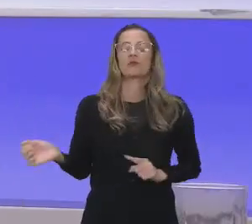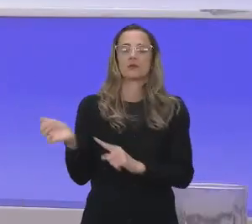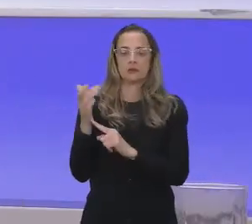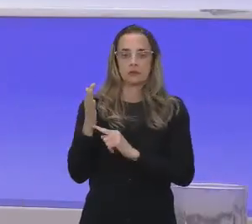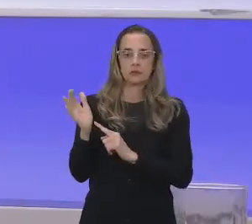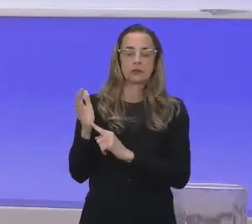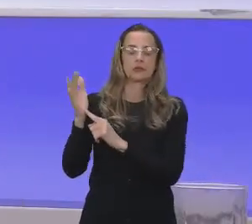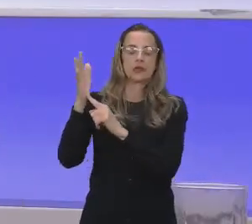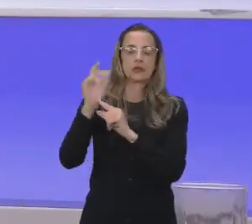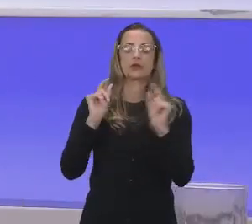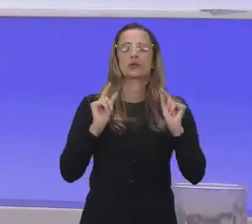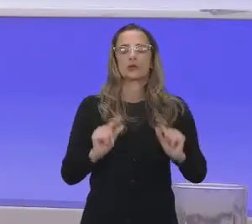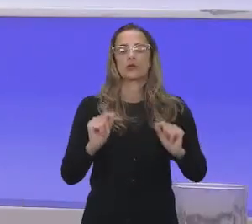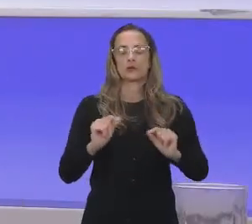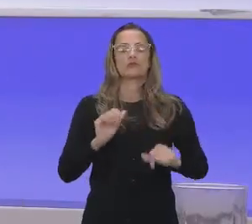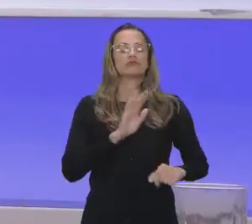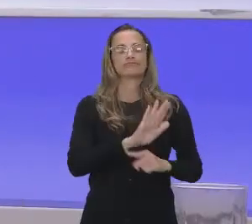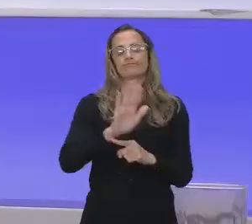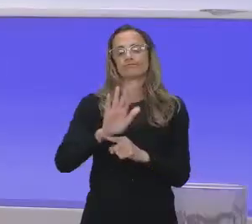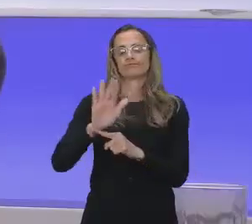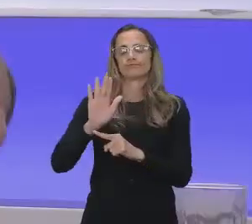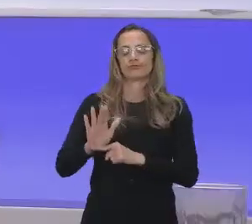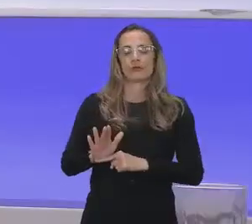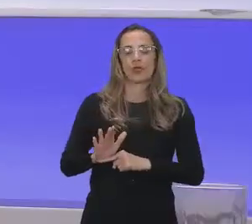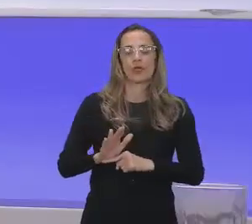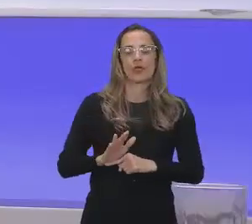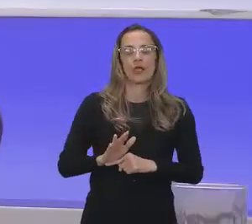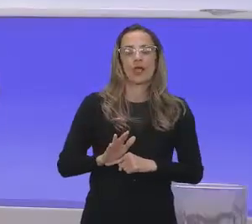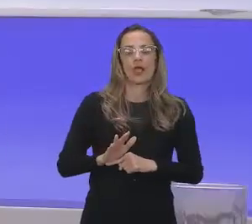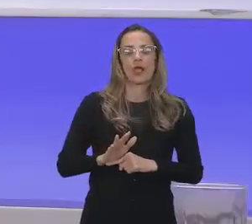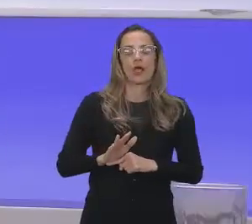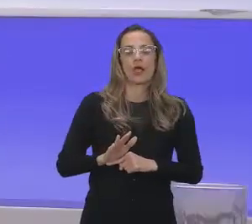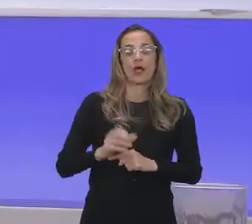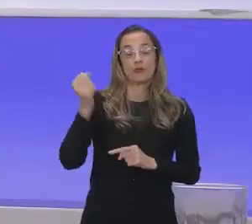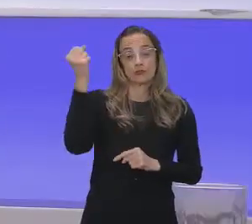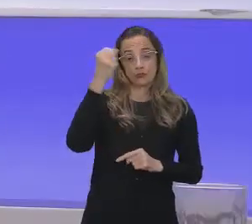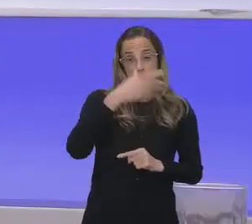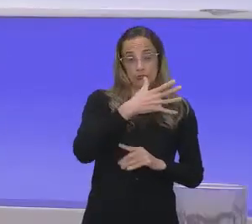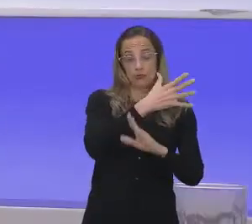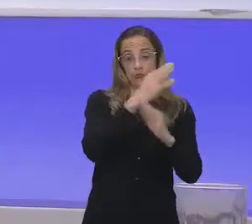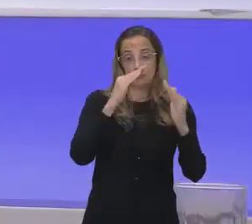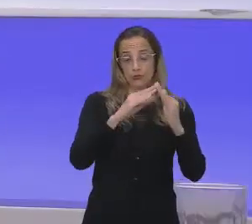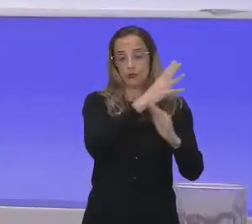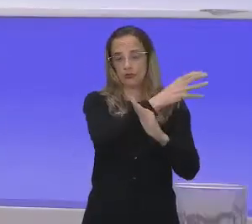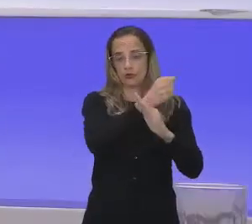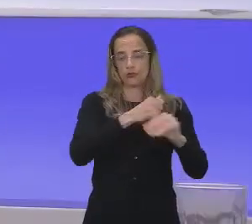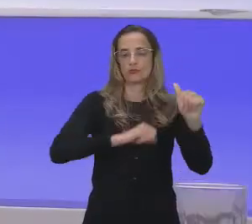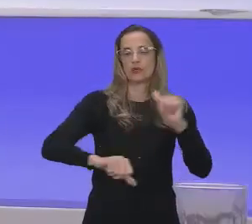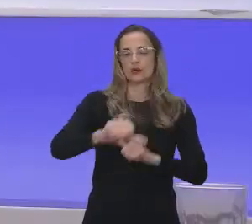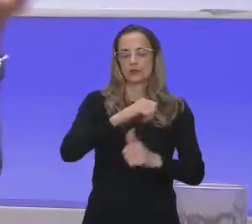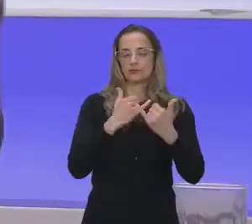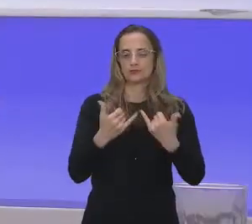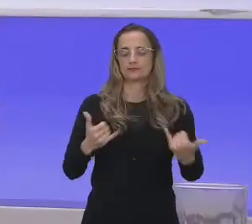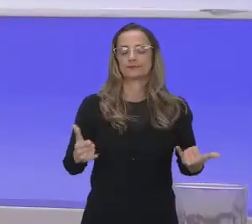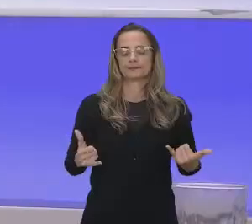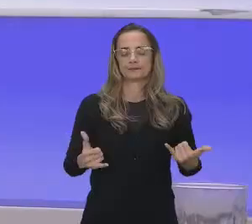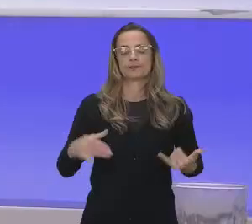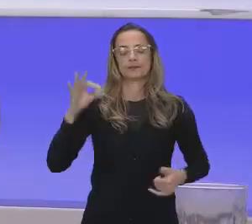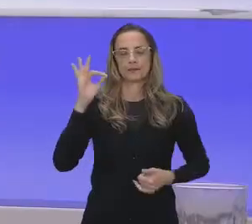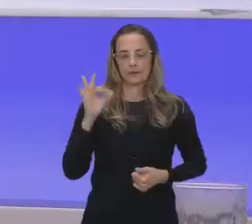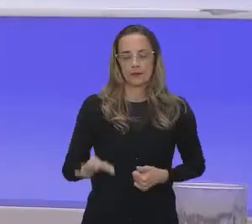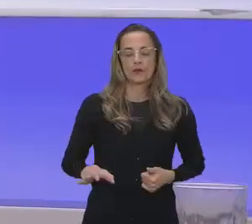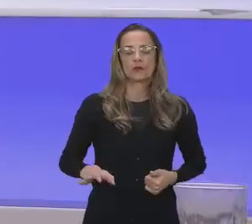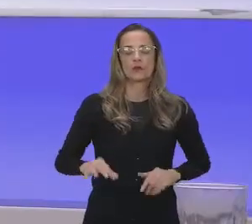tecnologias que auxiliam ao sistema solar a ser, sim, uma solução de transição energética. Então, realmente, quando